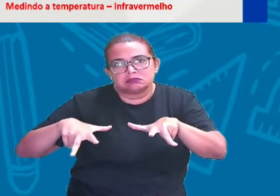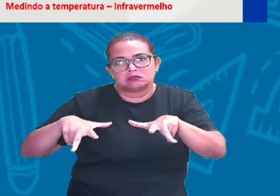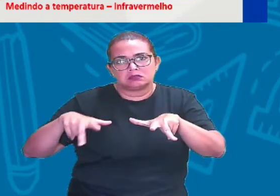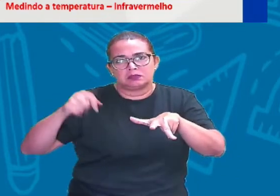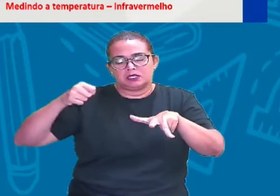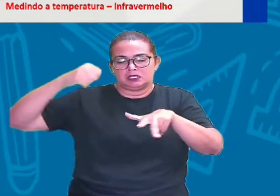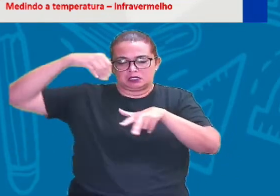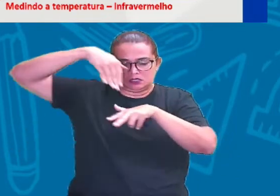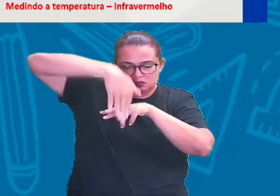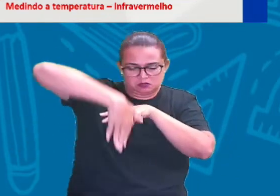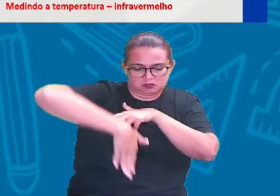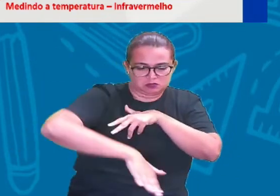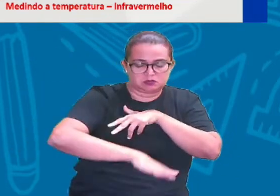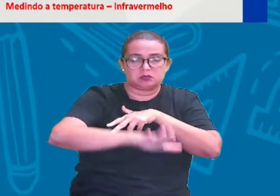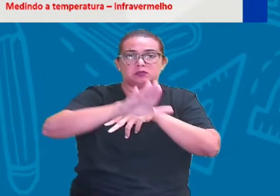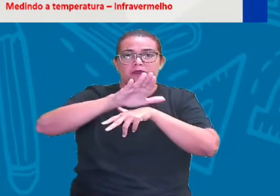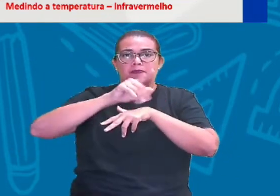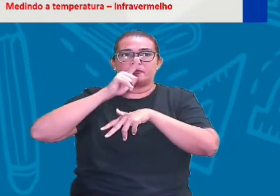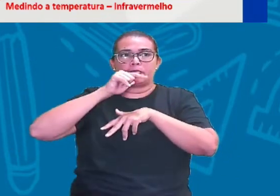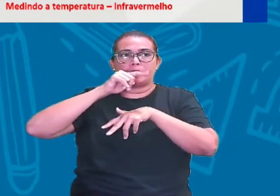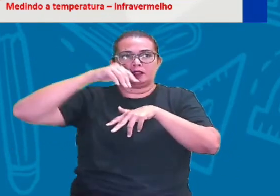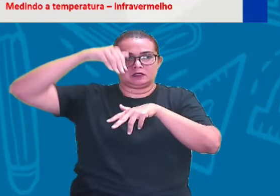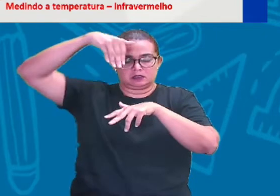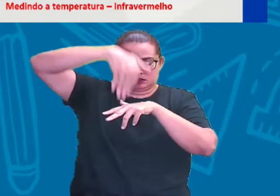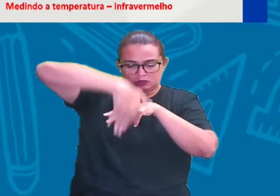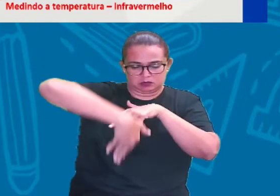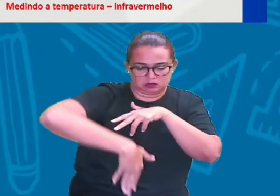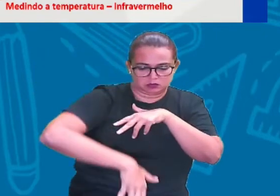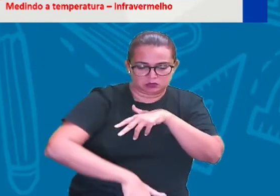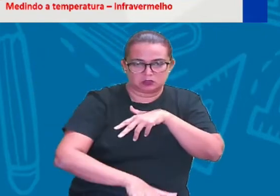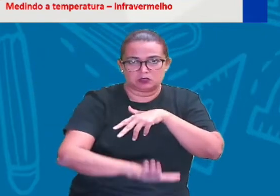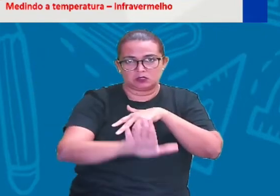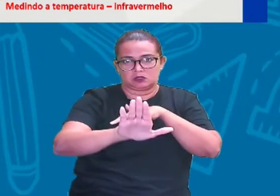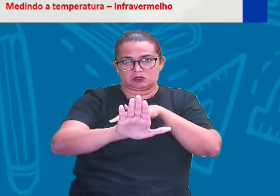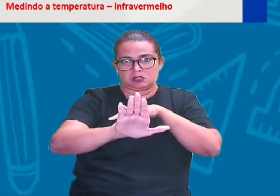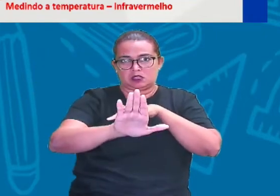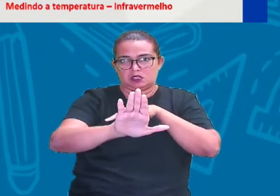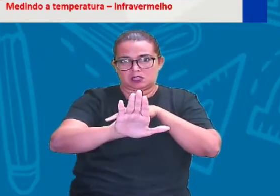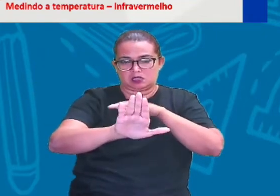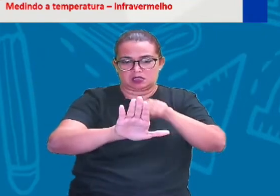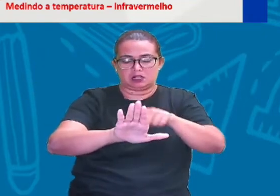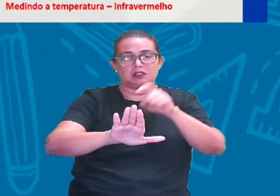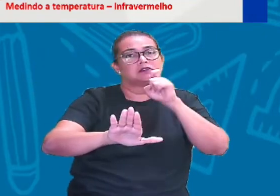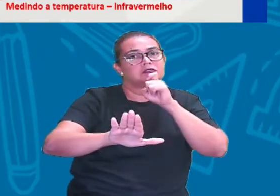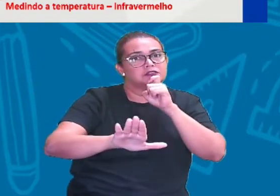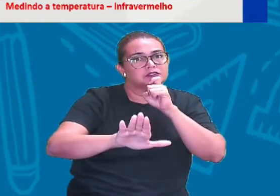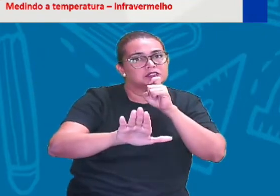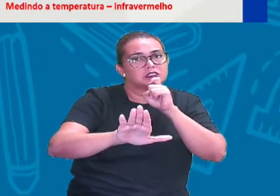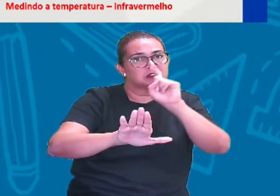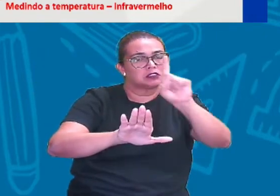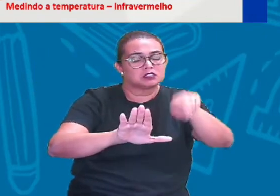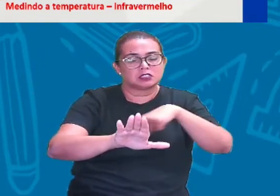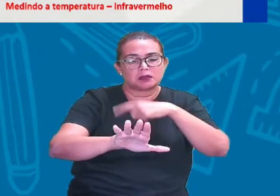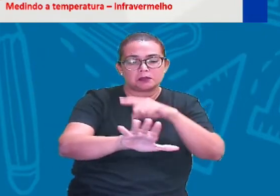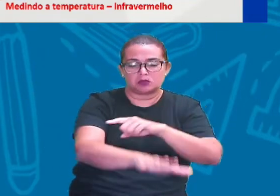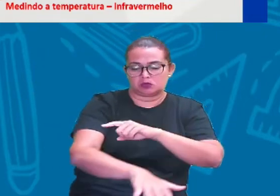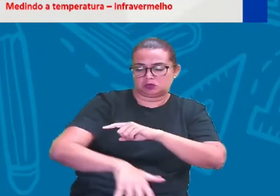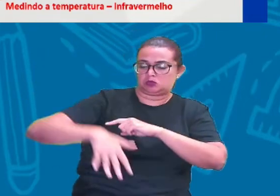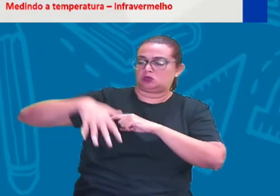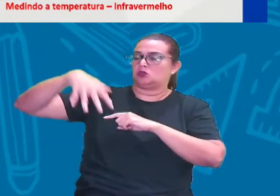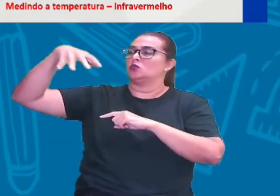no mar para poder pegar seus alimentos lá. Quando ela emerge, sobe, ela vai ter que esquentar, porque essa temperatura fica muito baixa. Se ficar muito baixa, ela vai